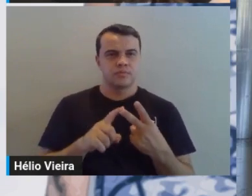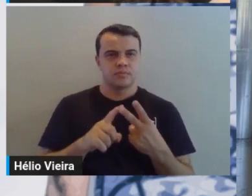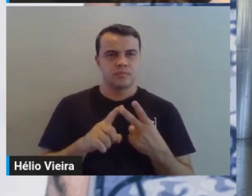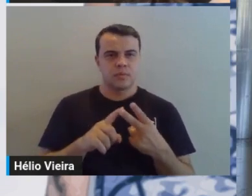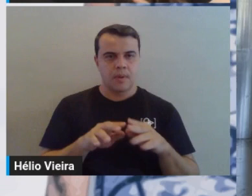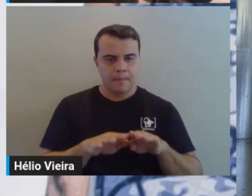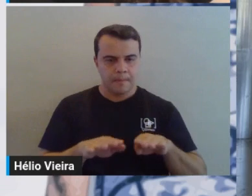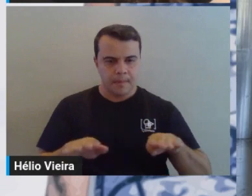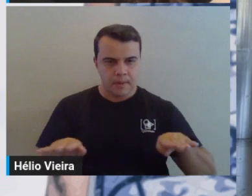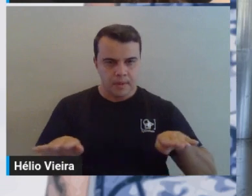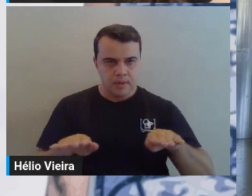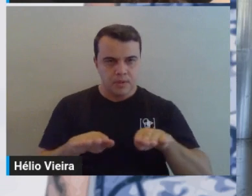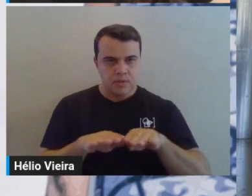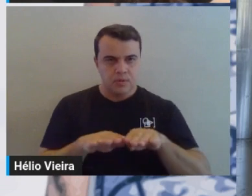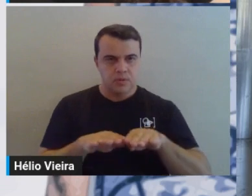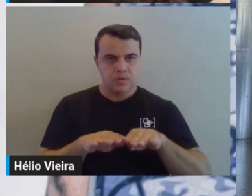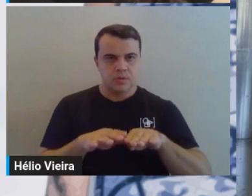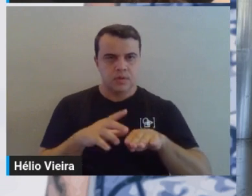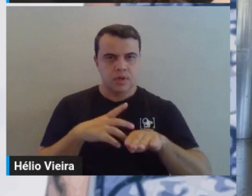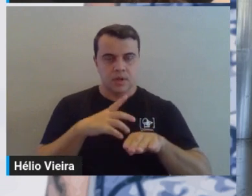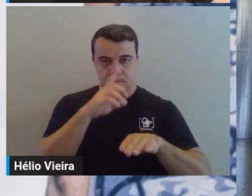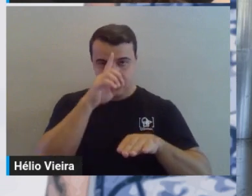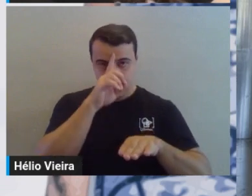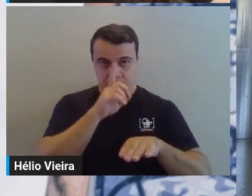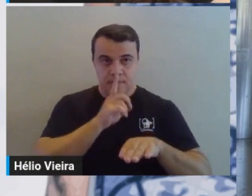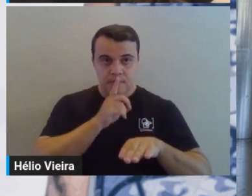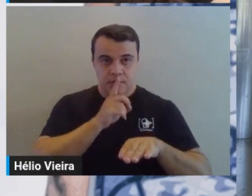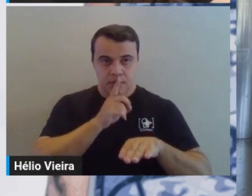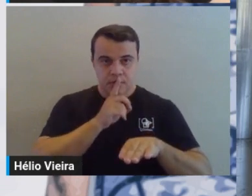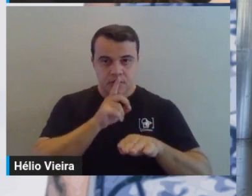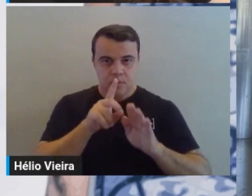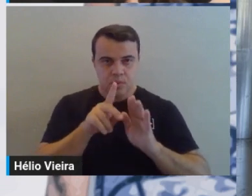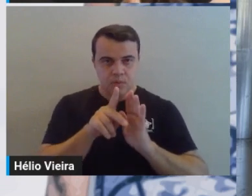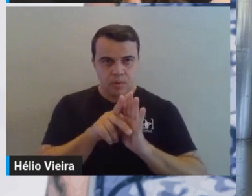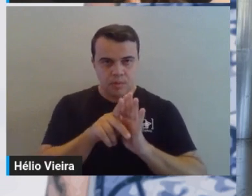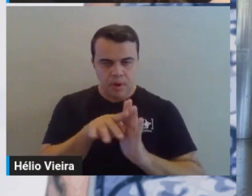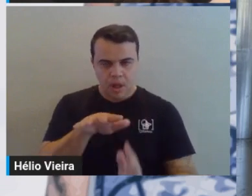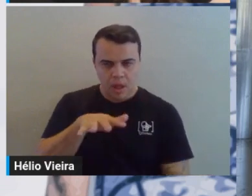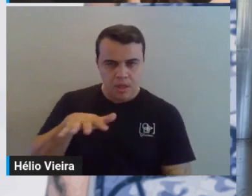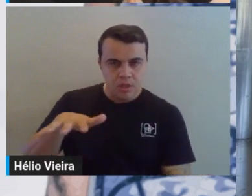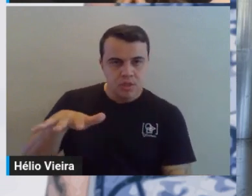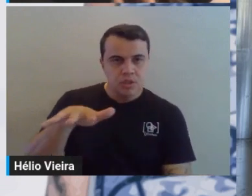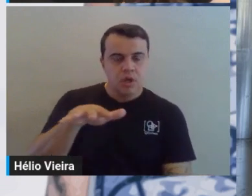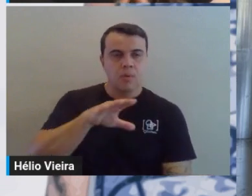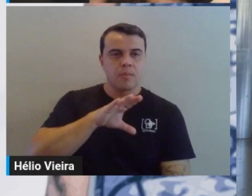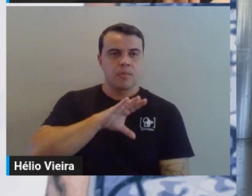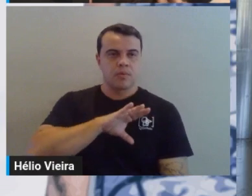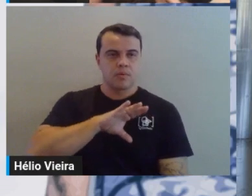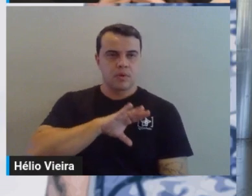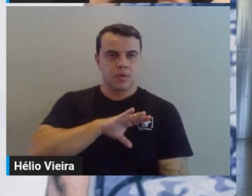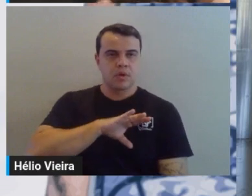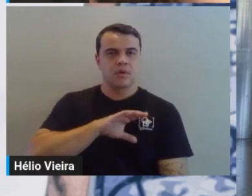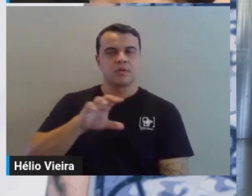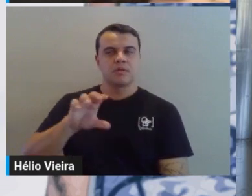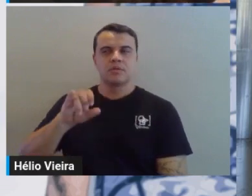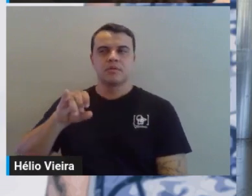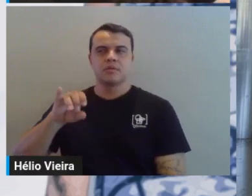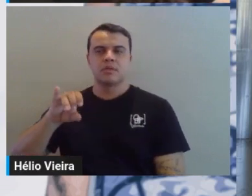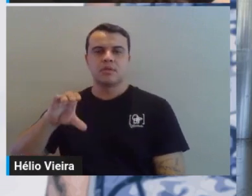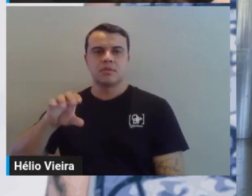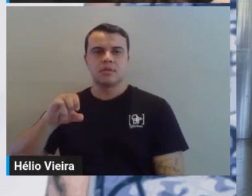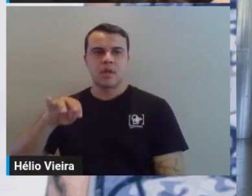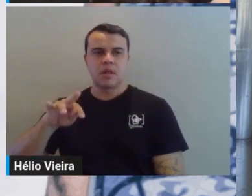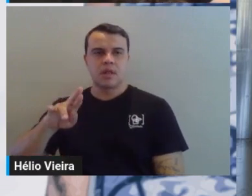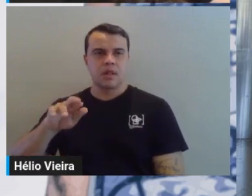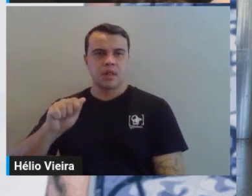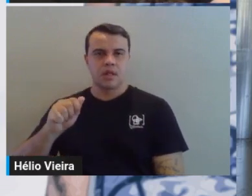piso de um mármore amarelo vindo de uma região de Portugal, de Sintra, uma jazida que